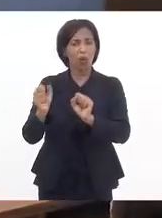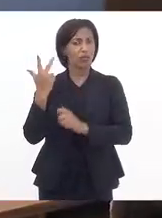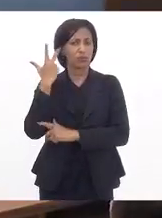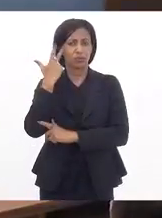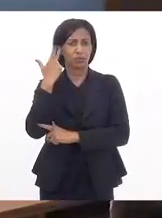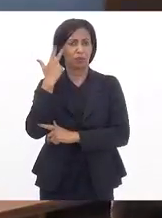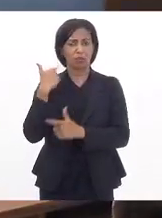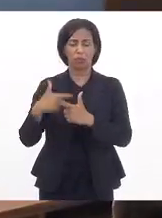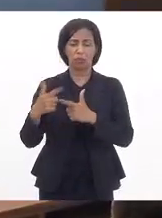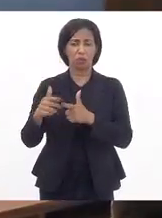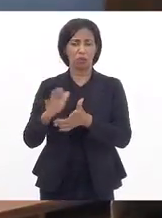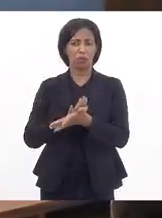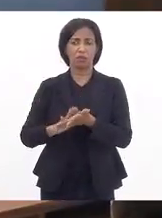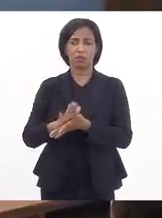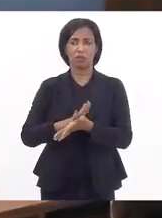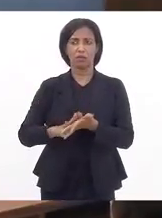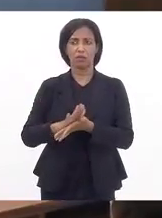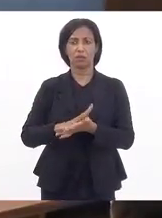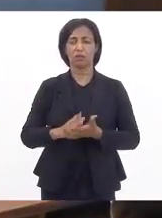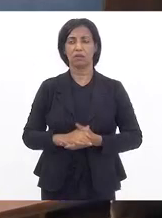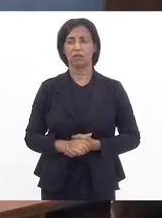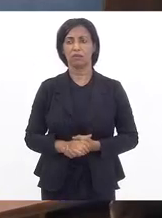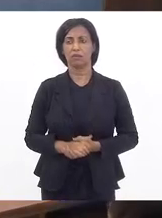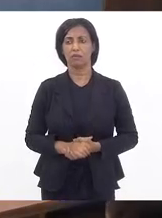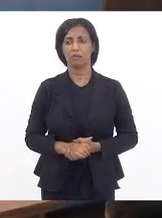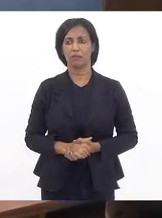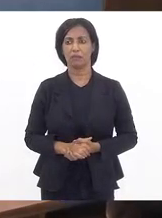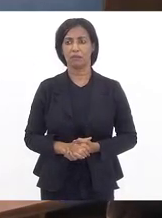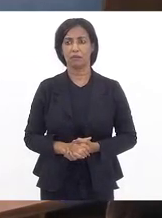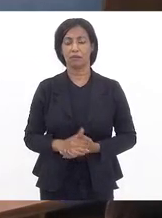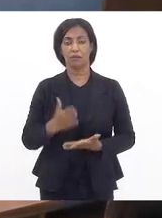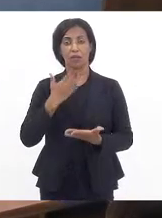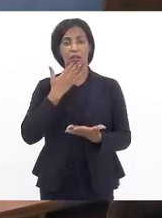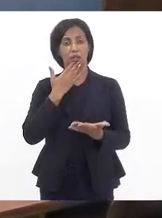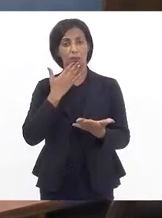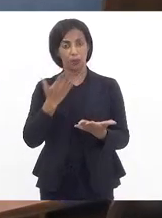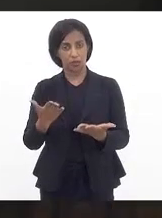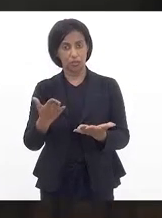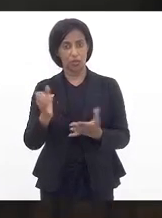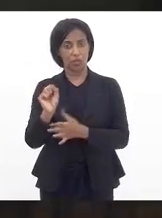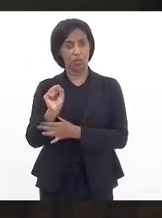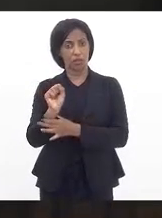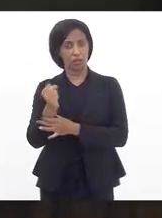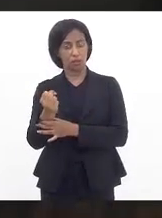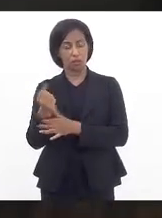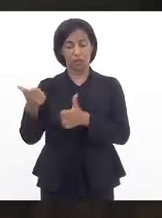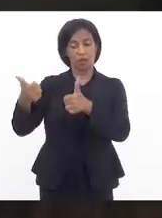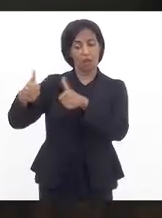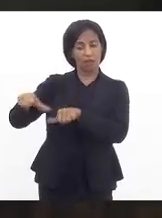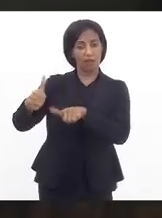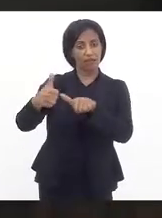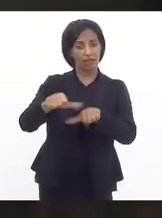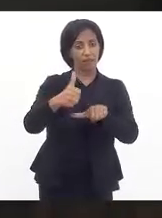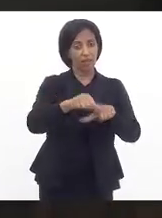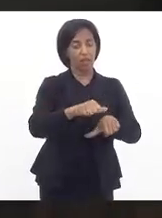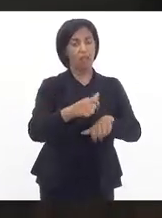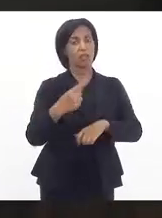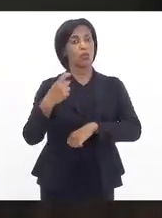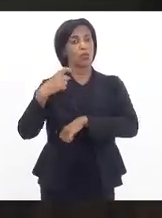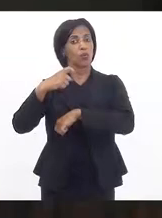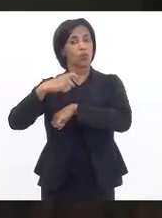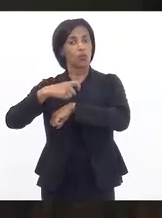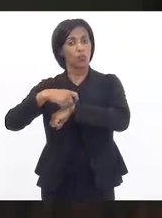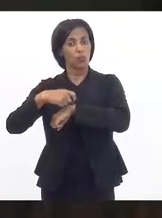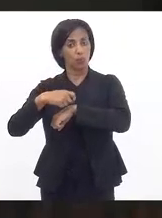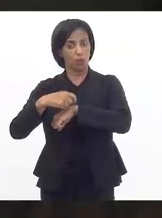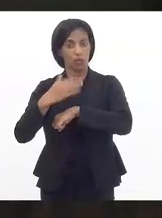variar não tem problema não e eu pedi a segurança que avaliasse o momento